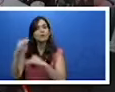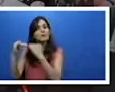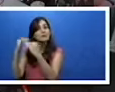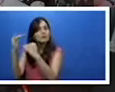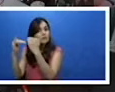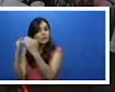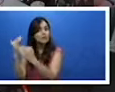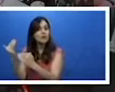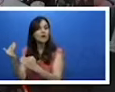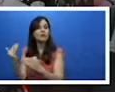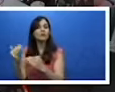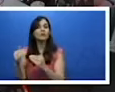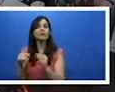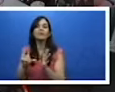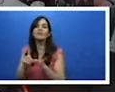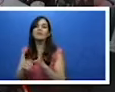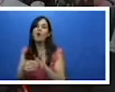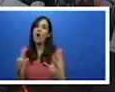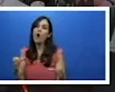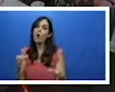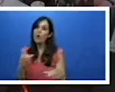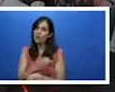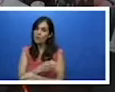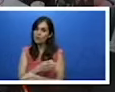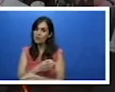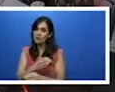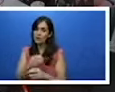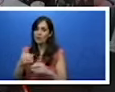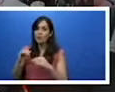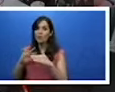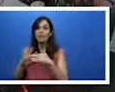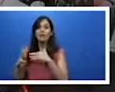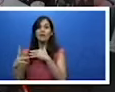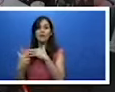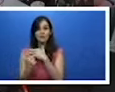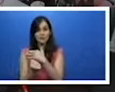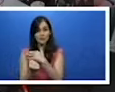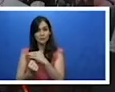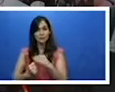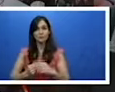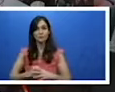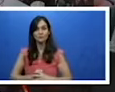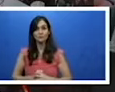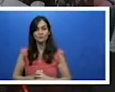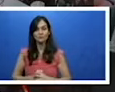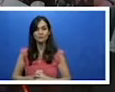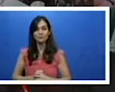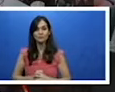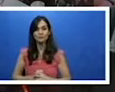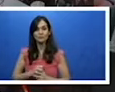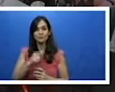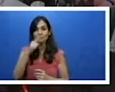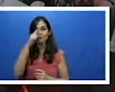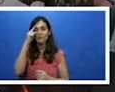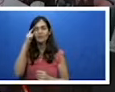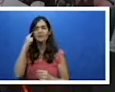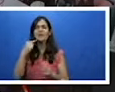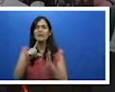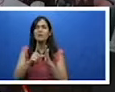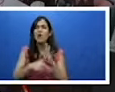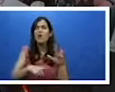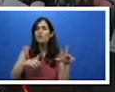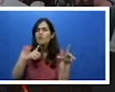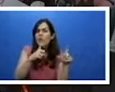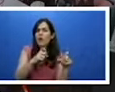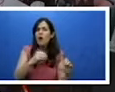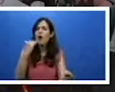do corpo do texto e o desfecho e a conclusão. Outra coisa, enviem para o professor de